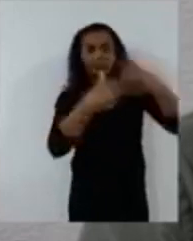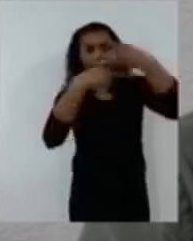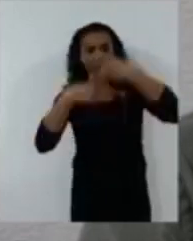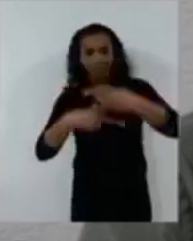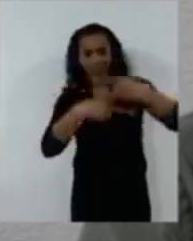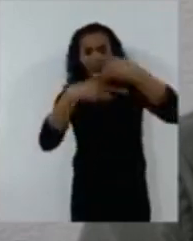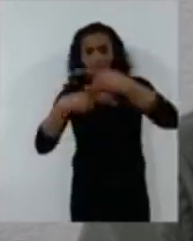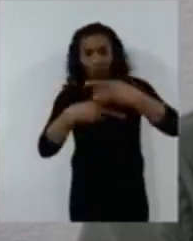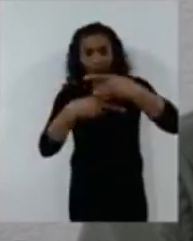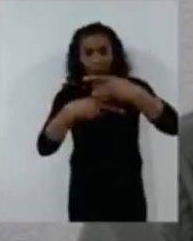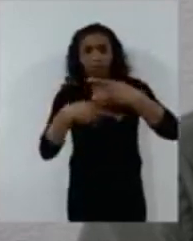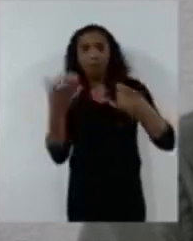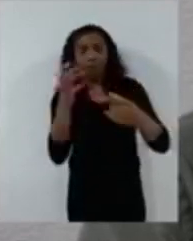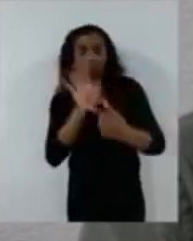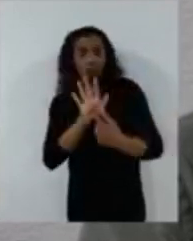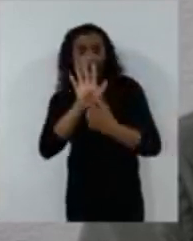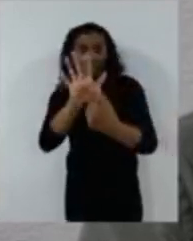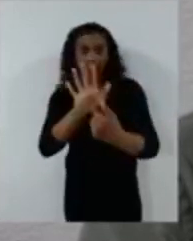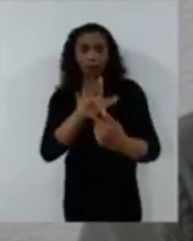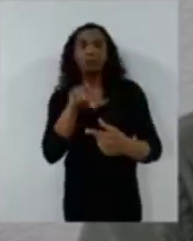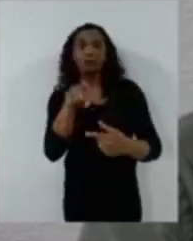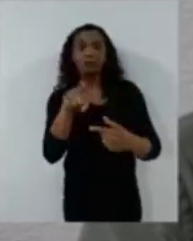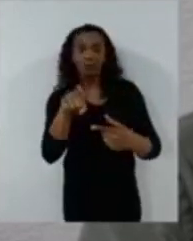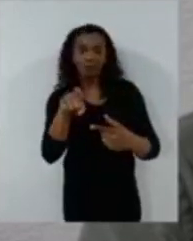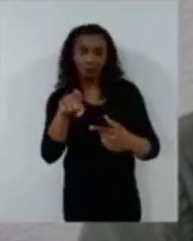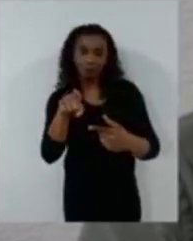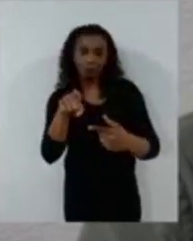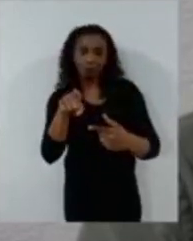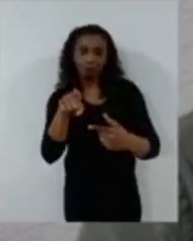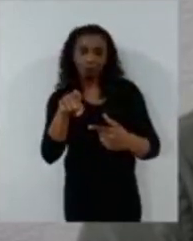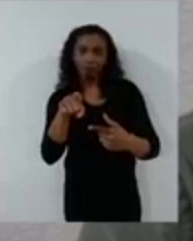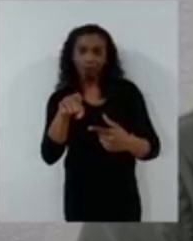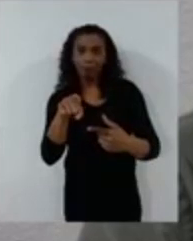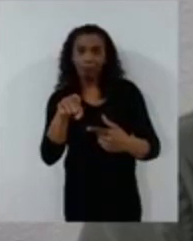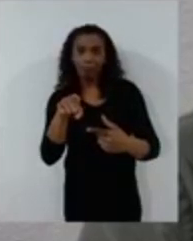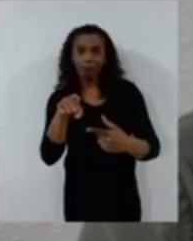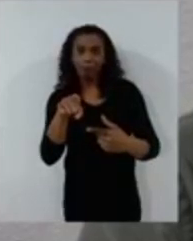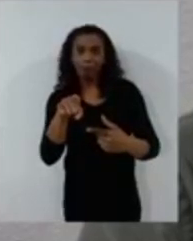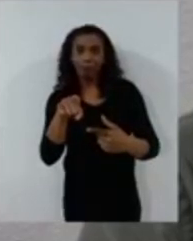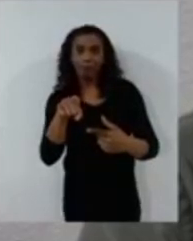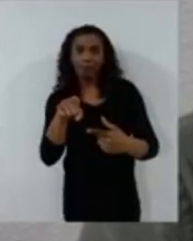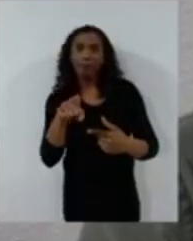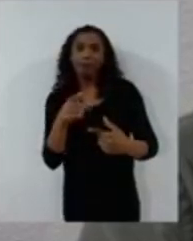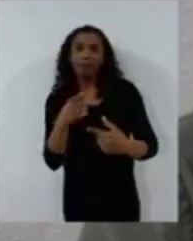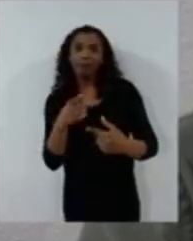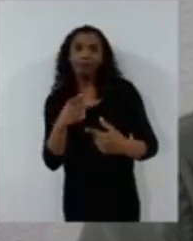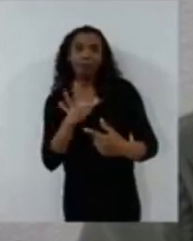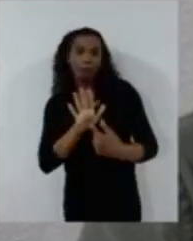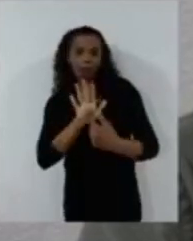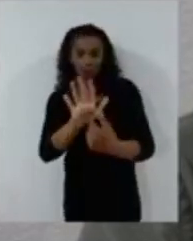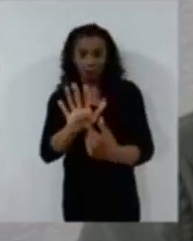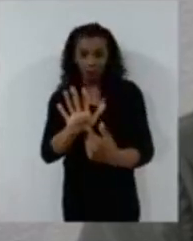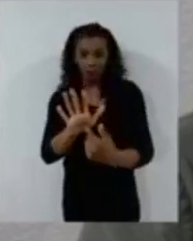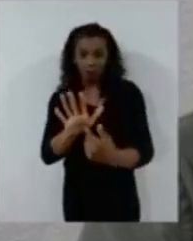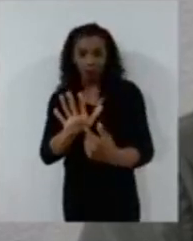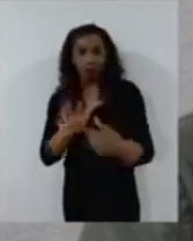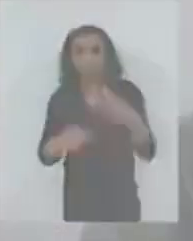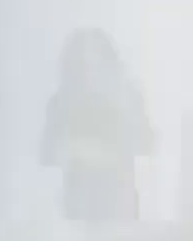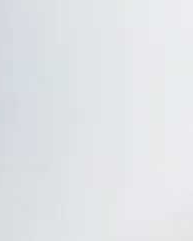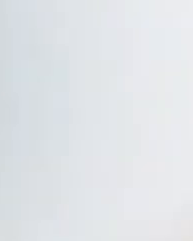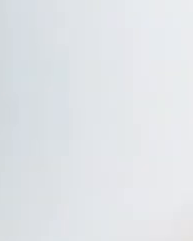vídeo, apresentar para você a Bela, que vai nos auxiliar. É com você,